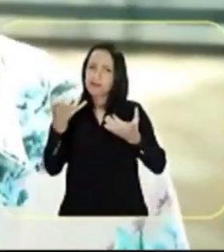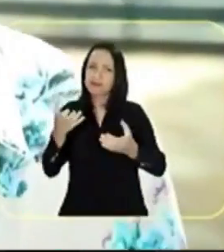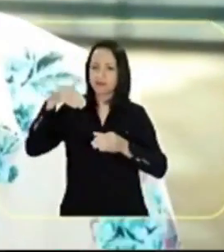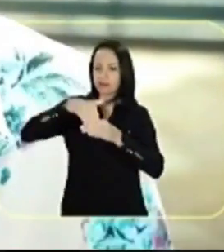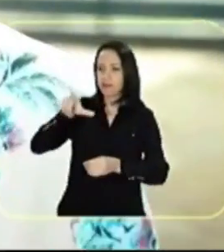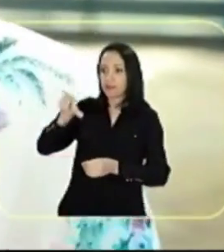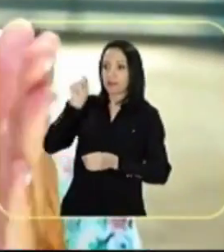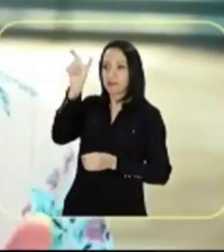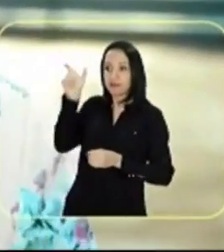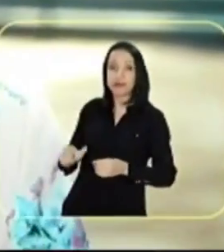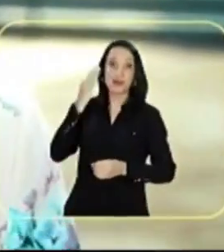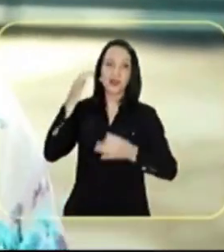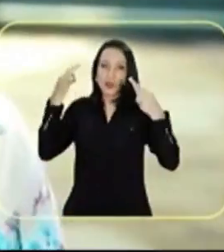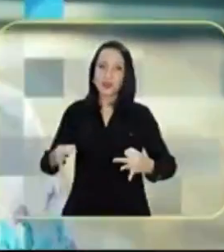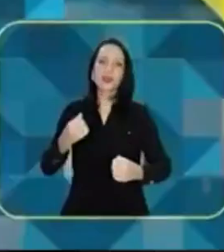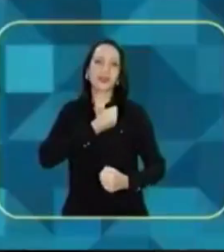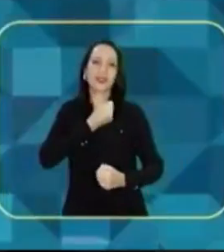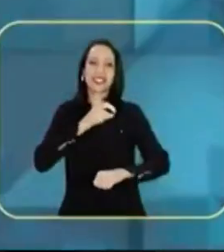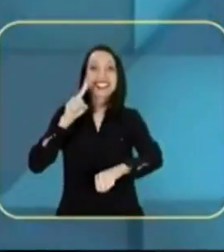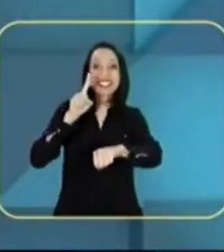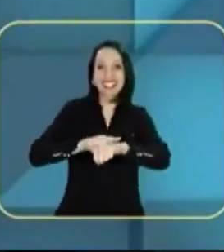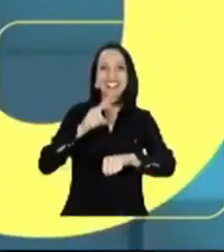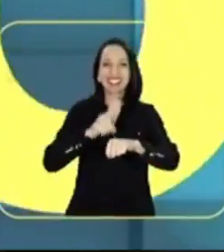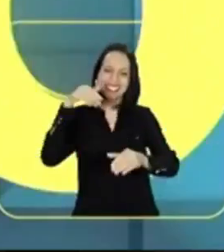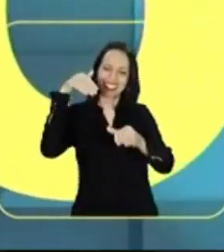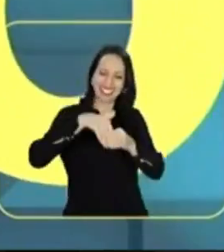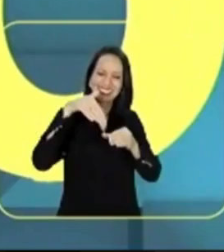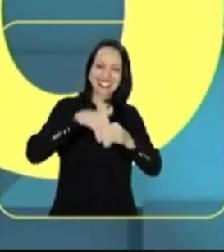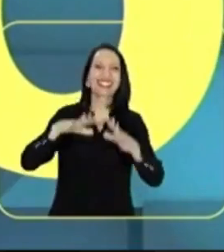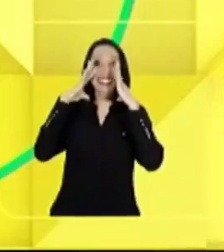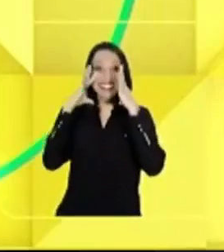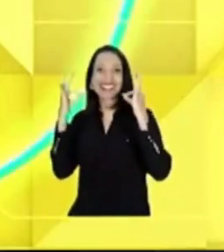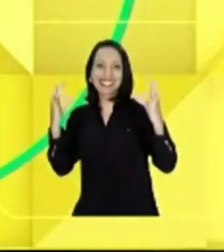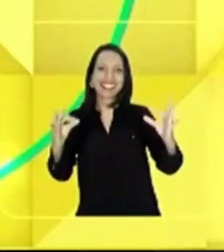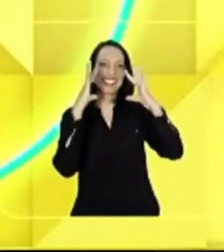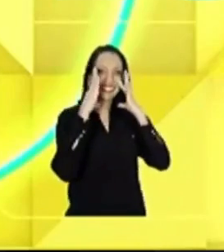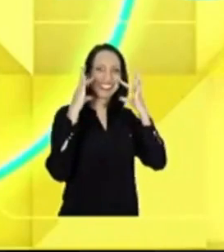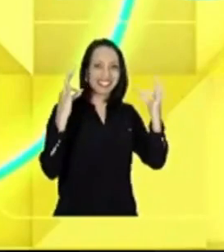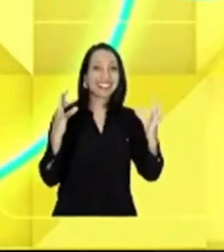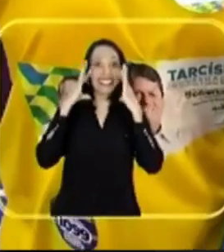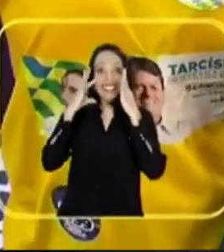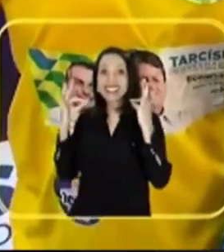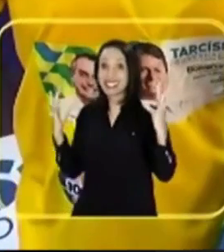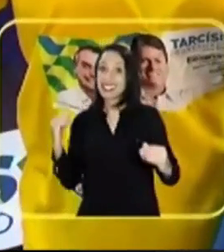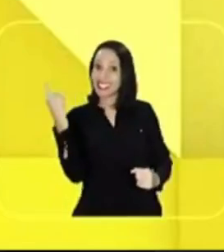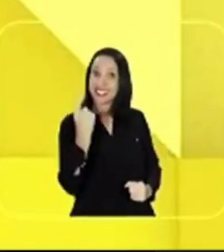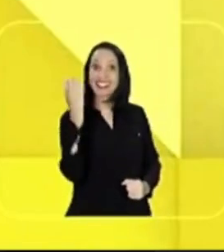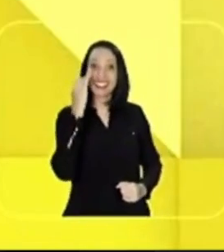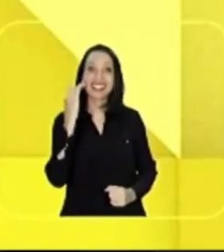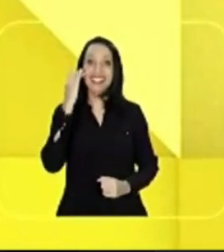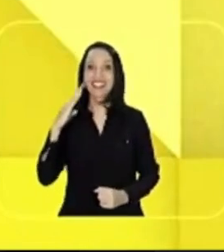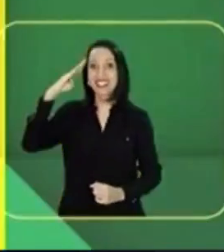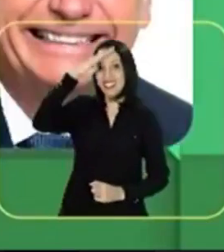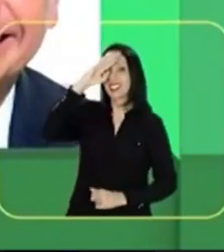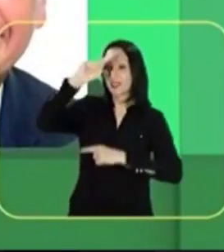você quer eleger o Tarcísio, precisa votar no número certo. Na hora de votar, atenção.